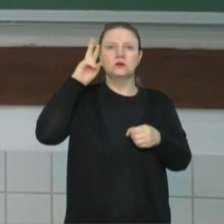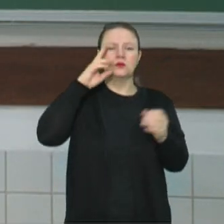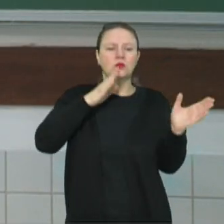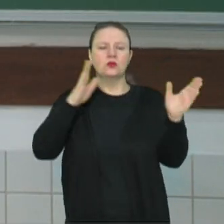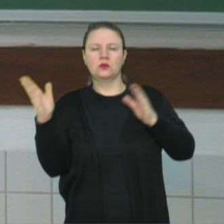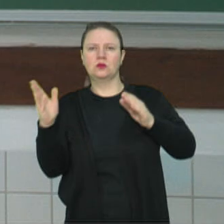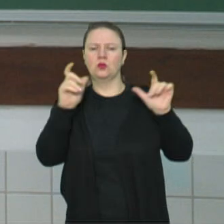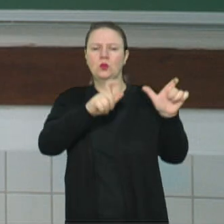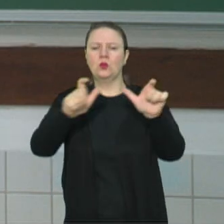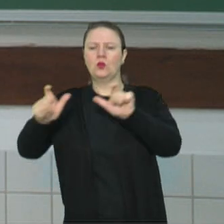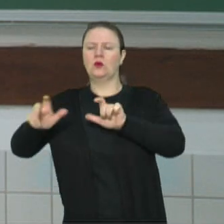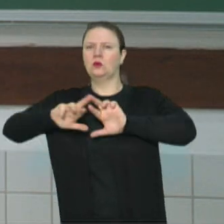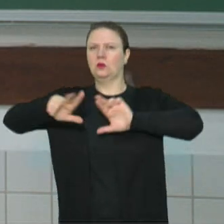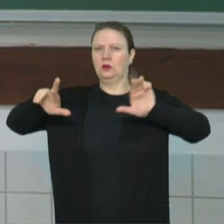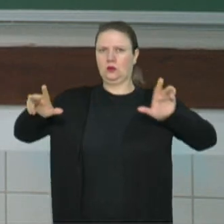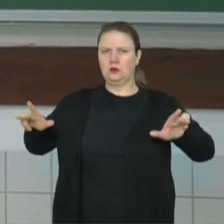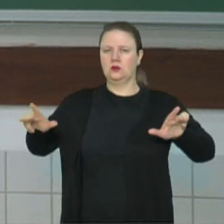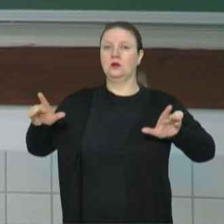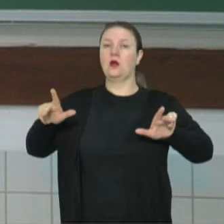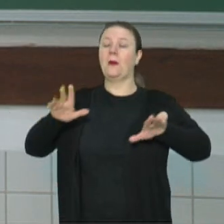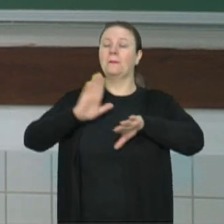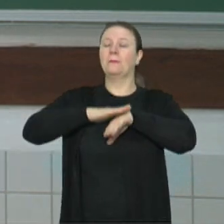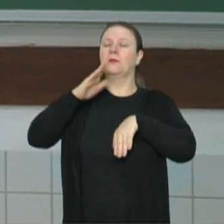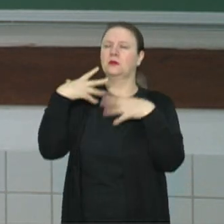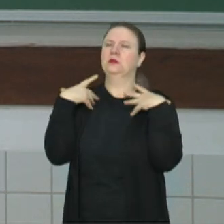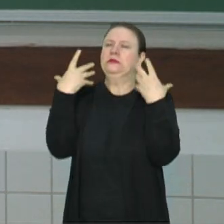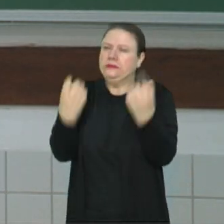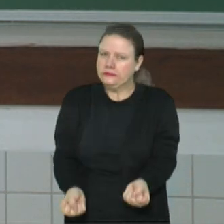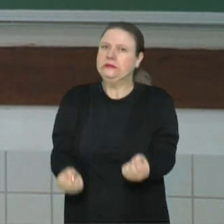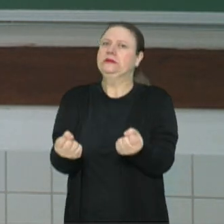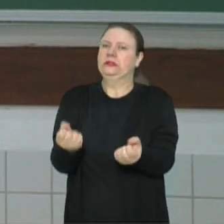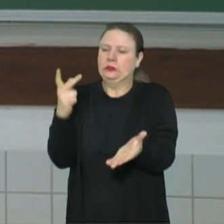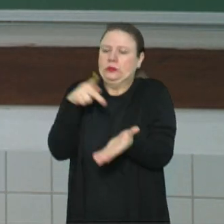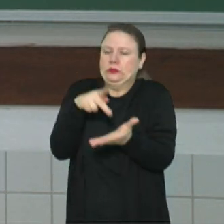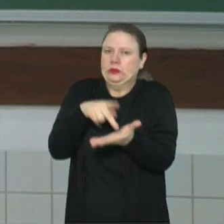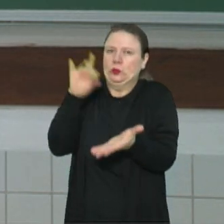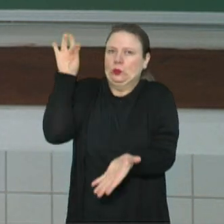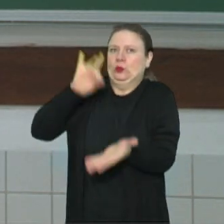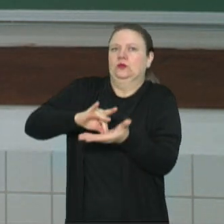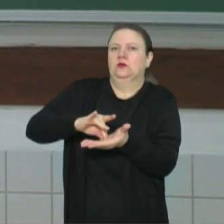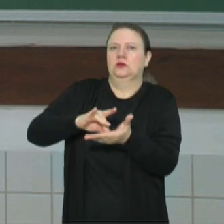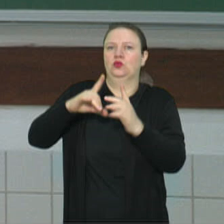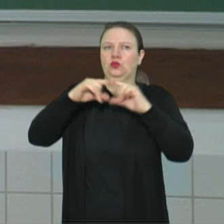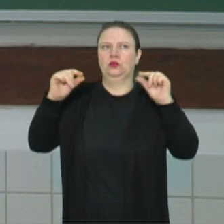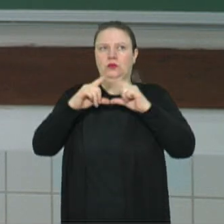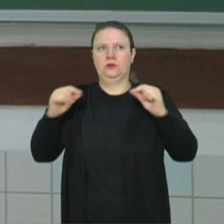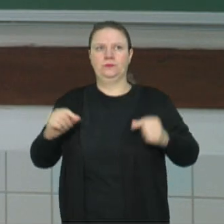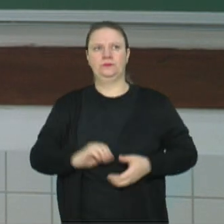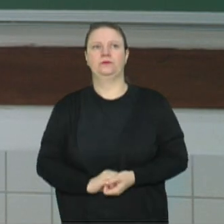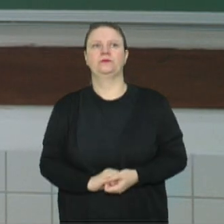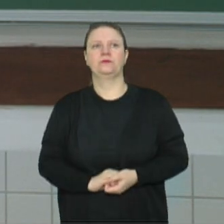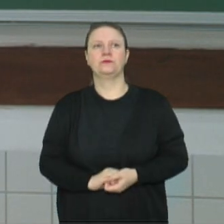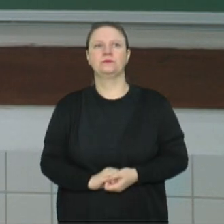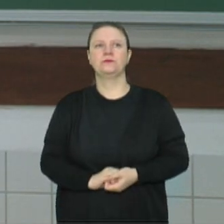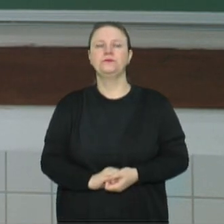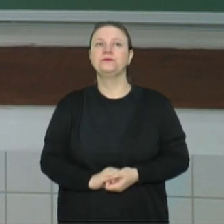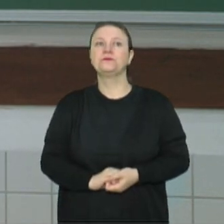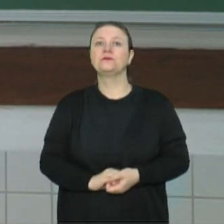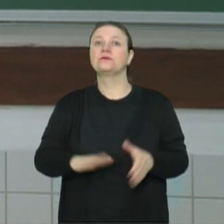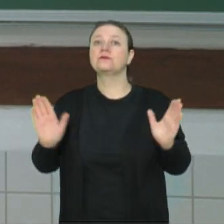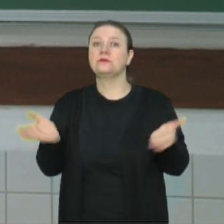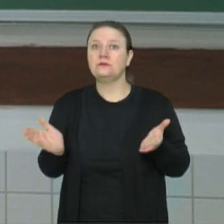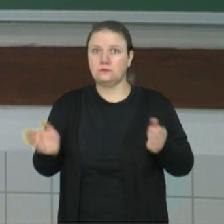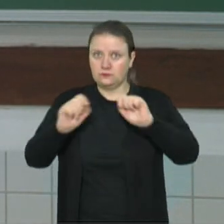locais, né? Mas, principalmente, a mais aceita, né? Deriva do Japão. Então, como só para ficar mais claro para vocês aqui, quando